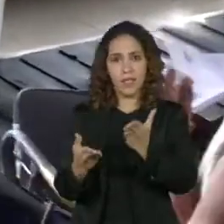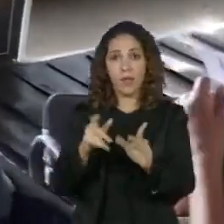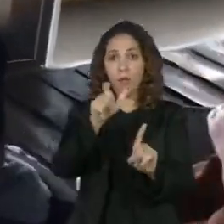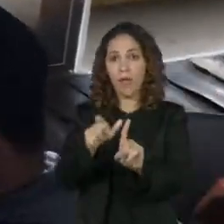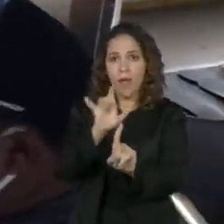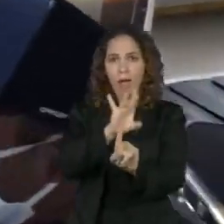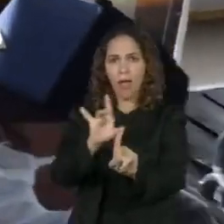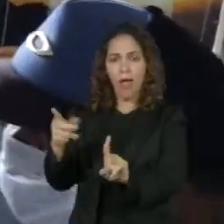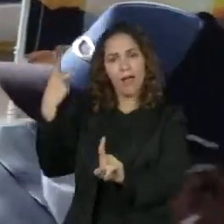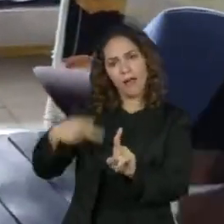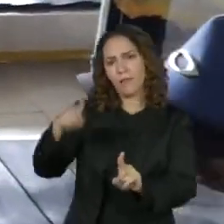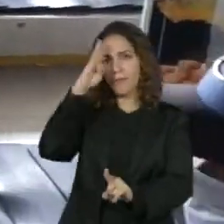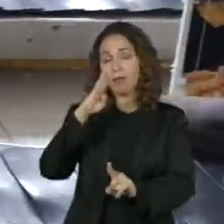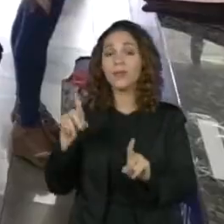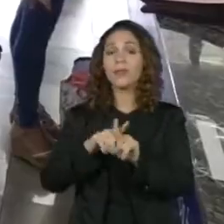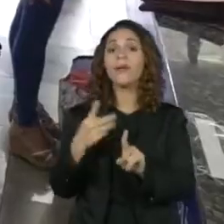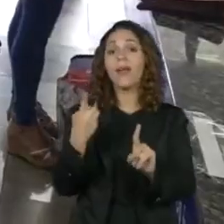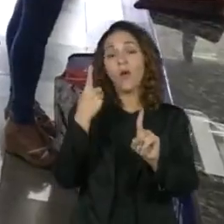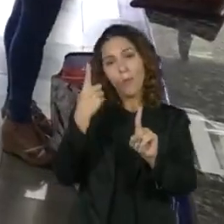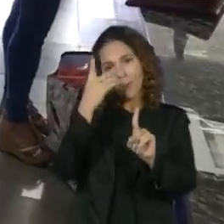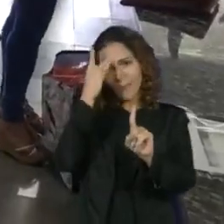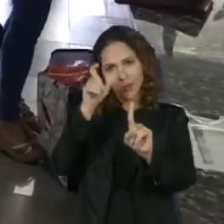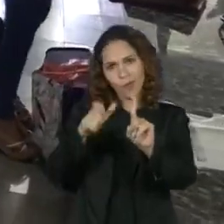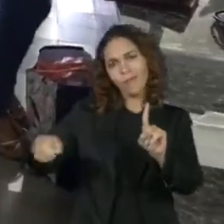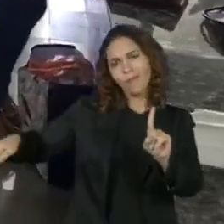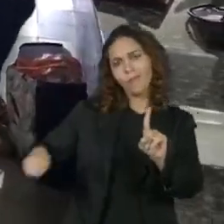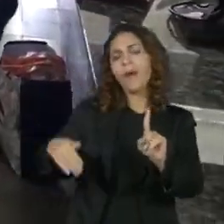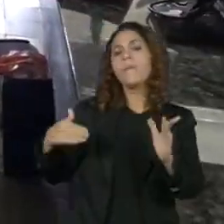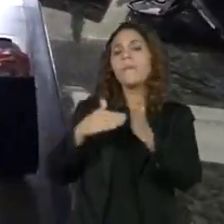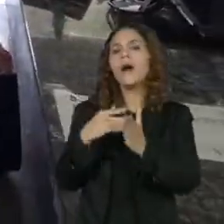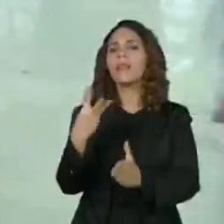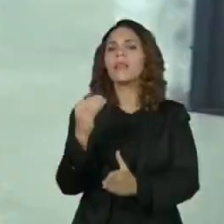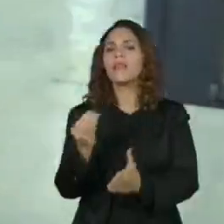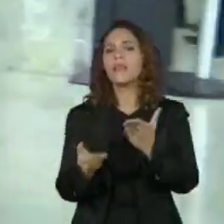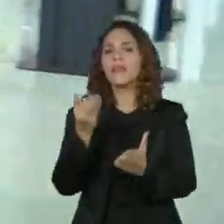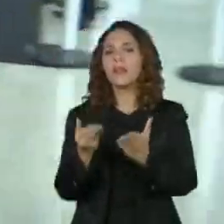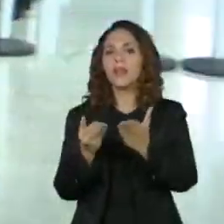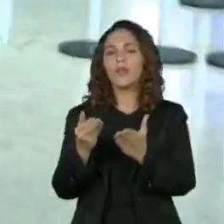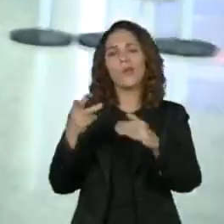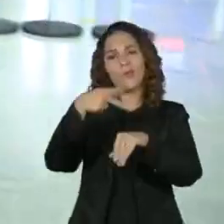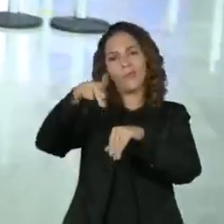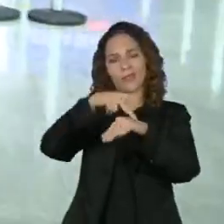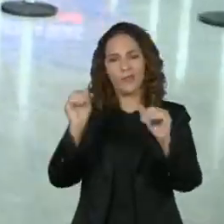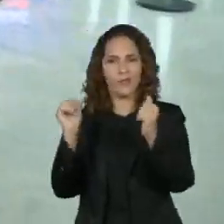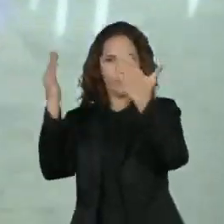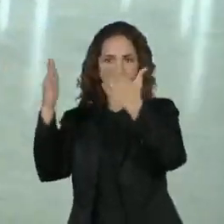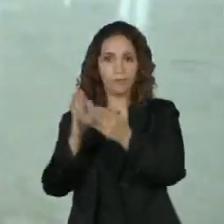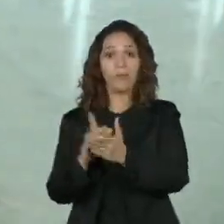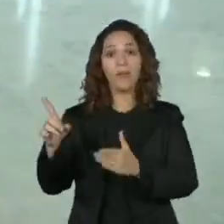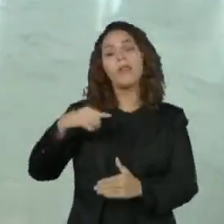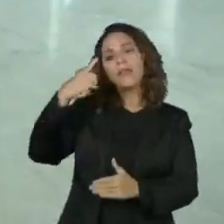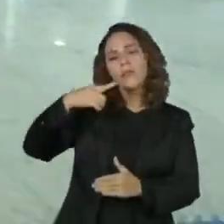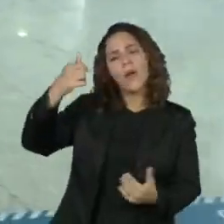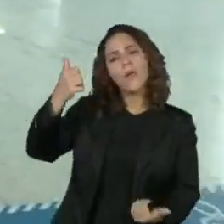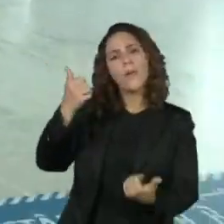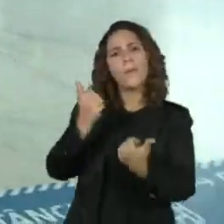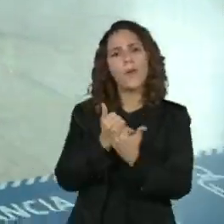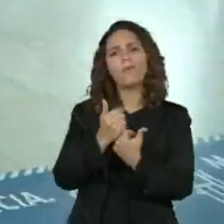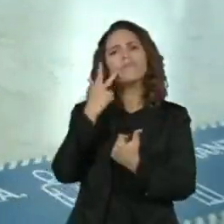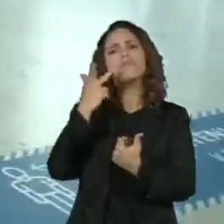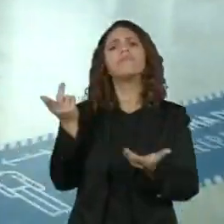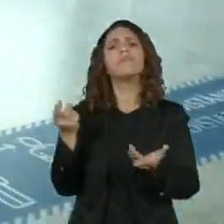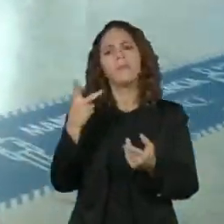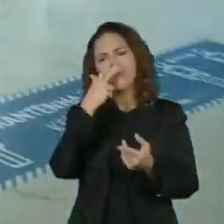voos nacionais e 30 quilos em voos internacionais a partir do Brasil. Entre os deputados que apoiaram a medida, muitos